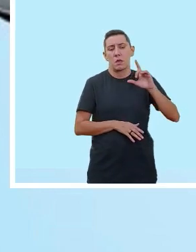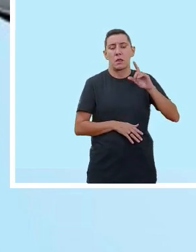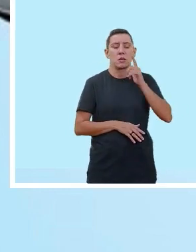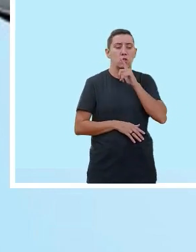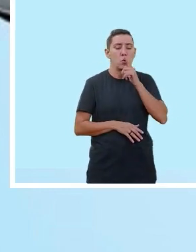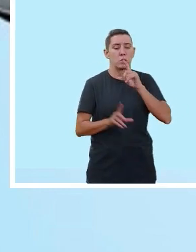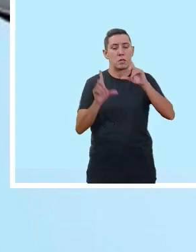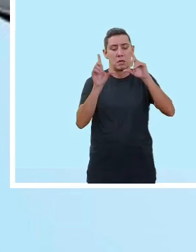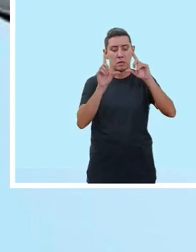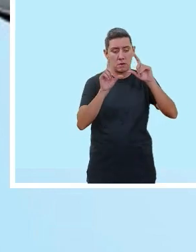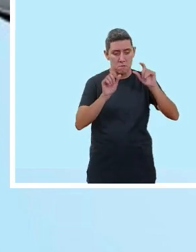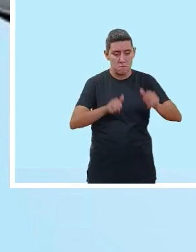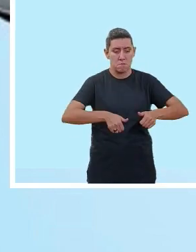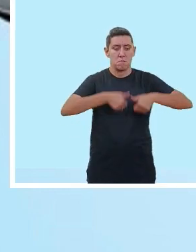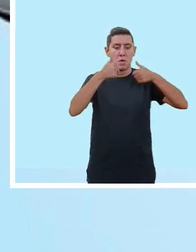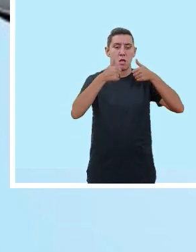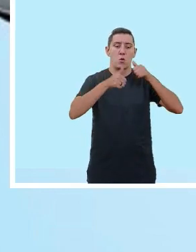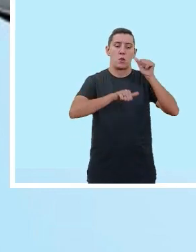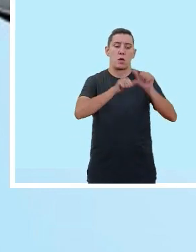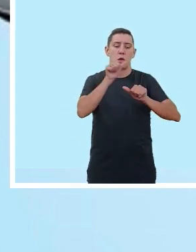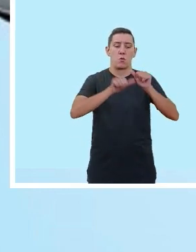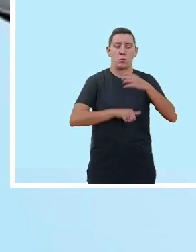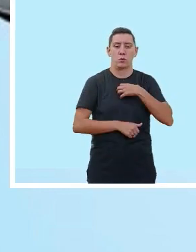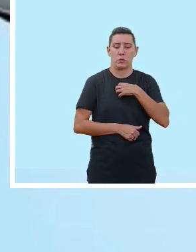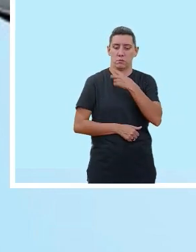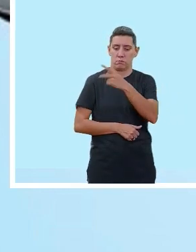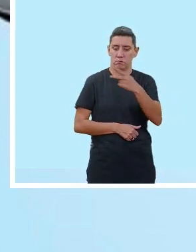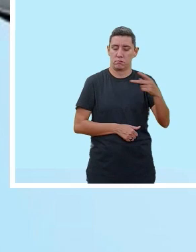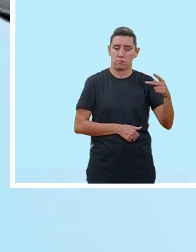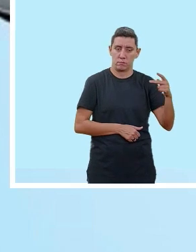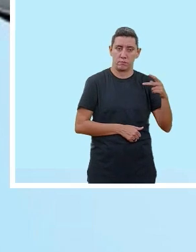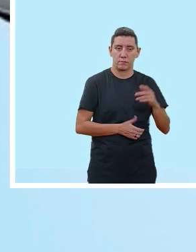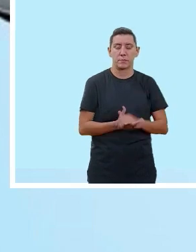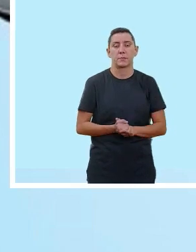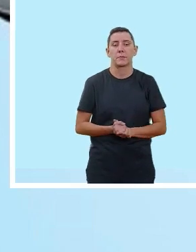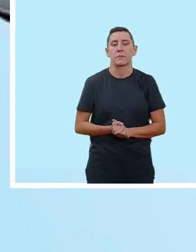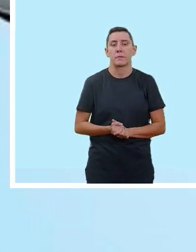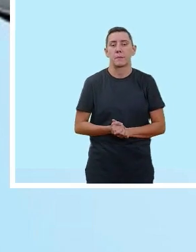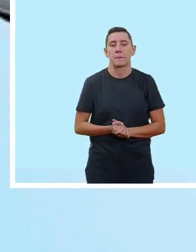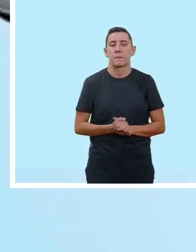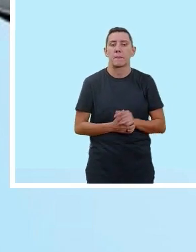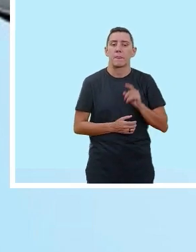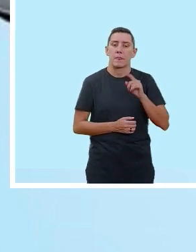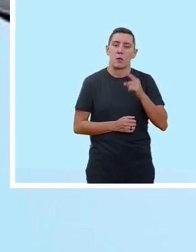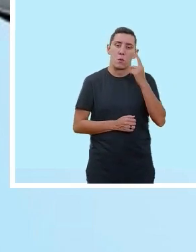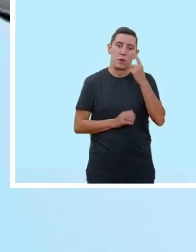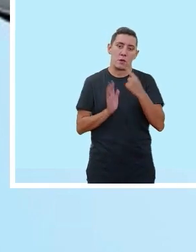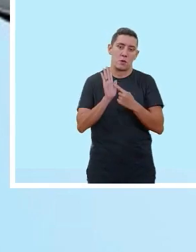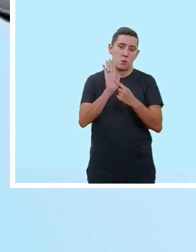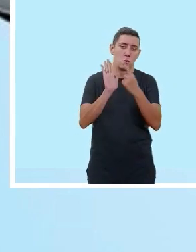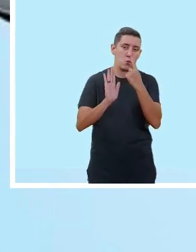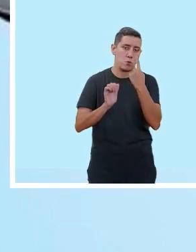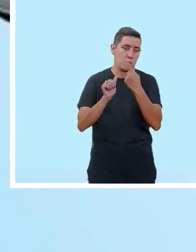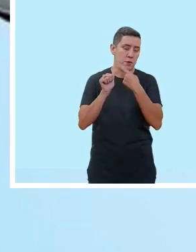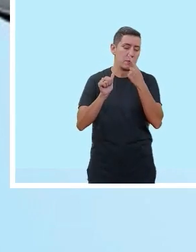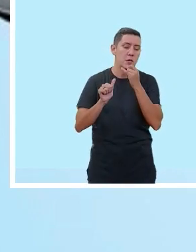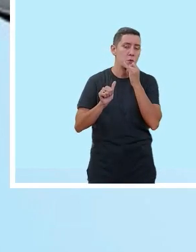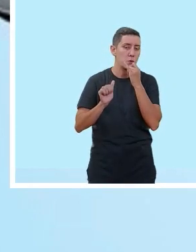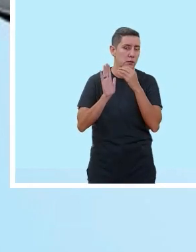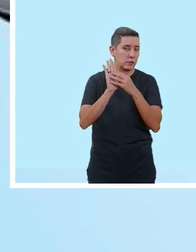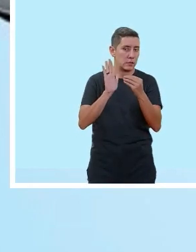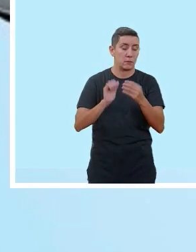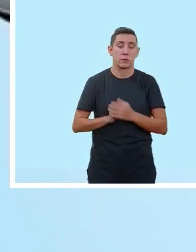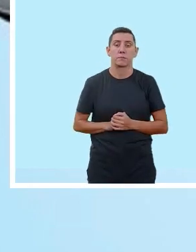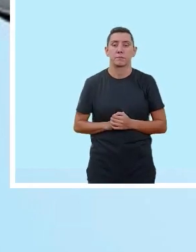implantação das suas redes para atendimento do público, tá? Então, isso aqui é um primeiro exemplo prático.